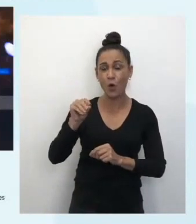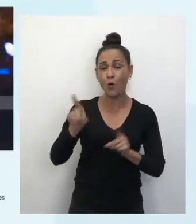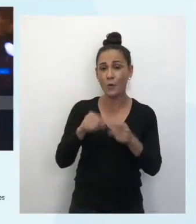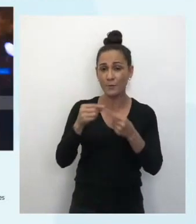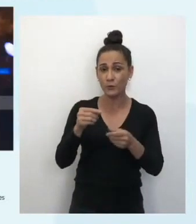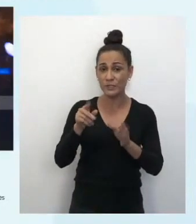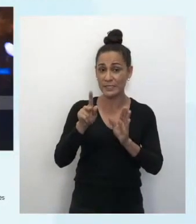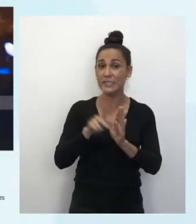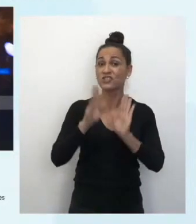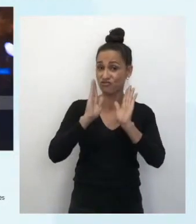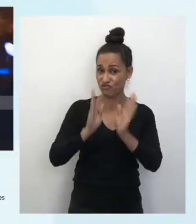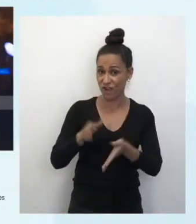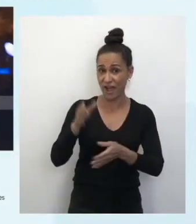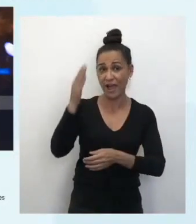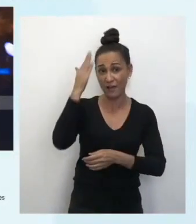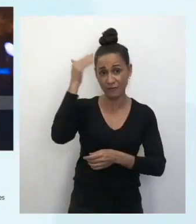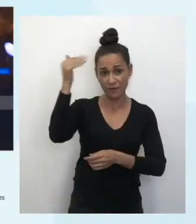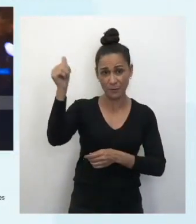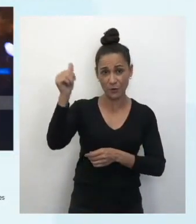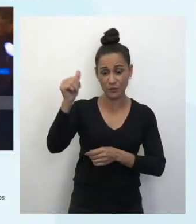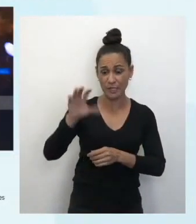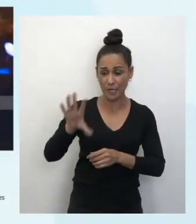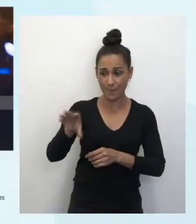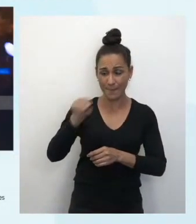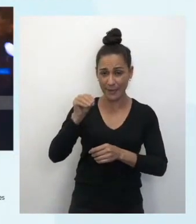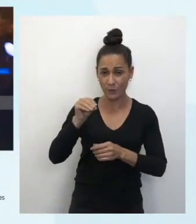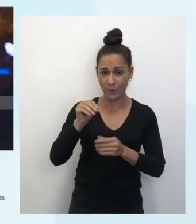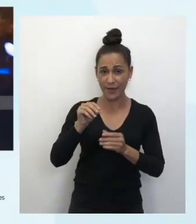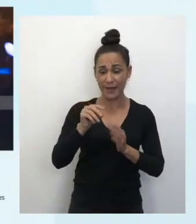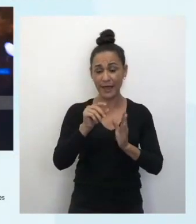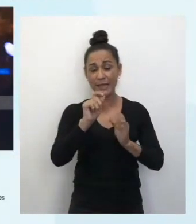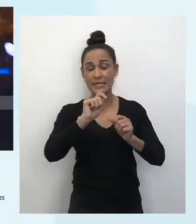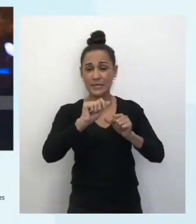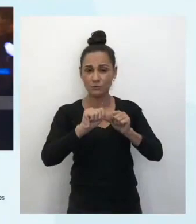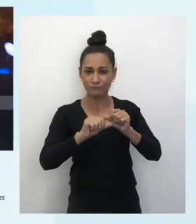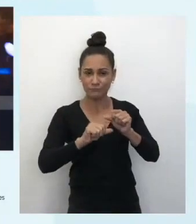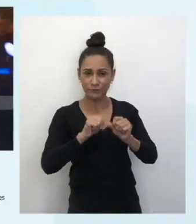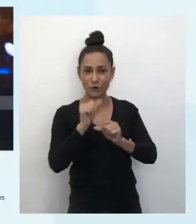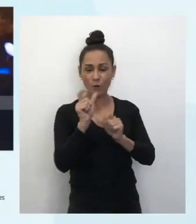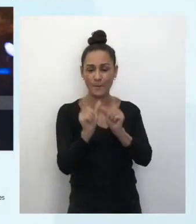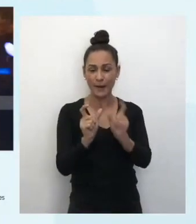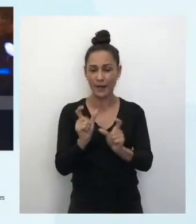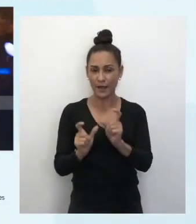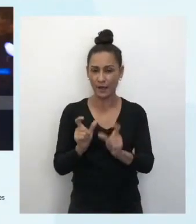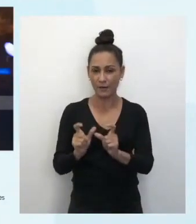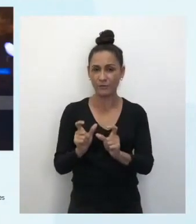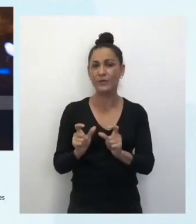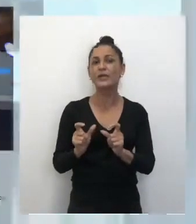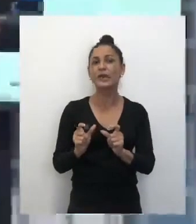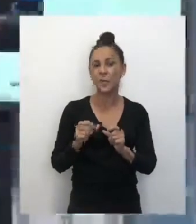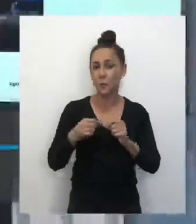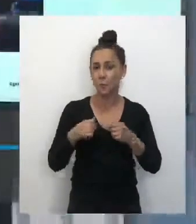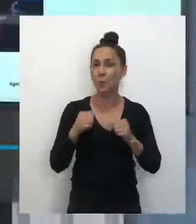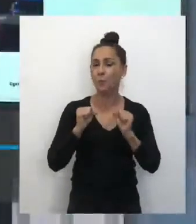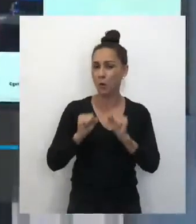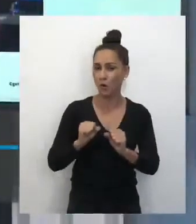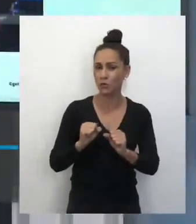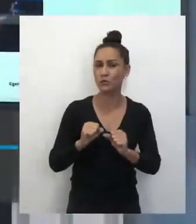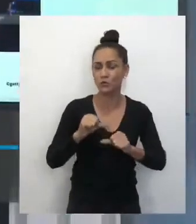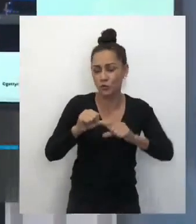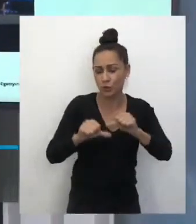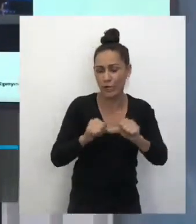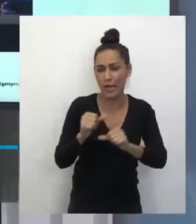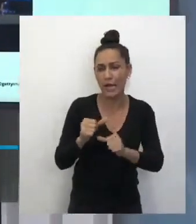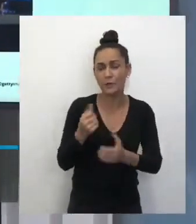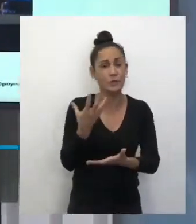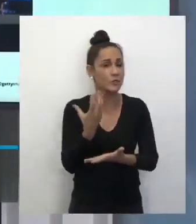música que existe, só que eu transformo essa música. Eu ressignifico ela de alguma forma. Então eu posso mudar o andamento dessa música, eu posso gravar,